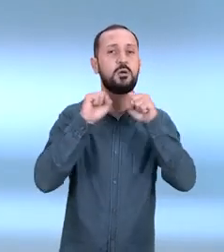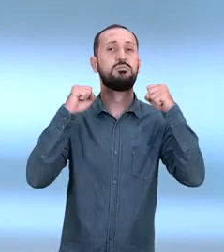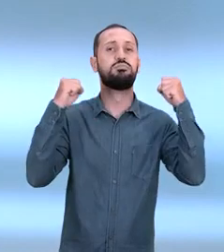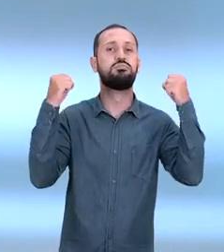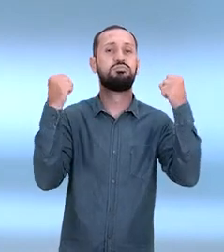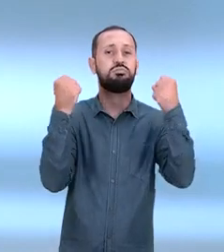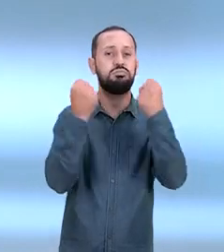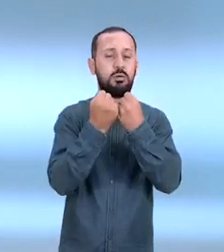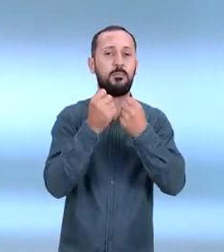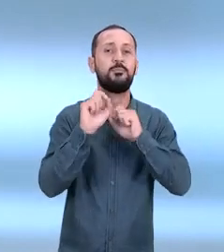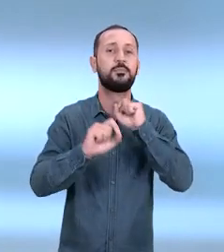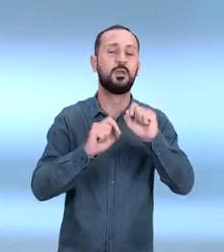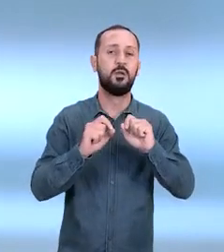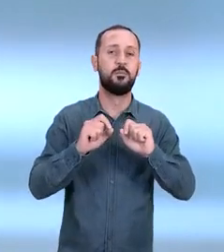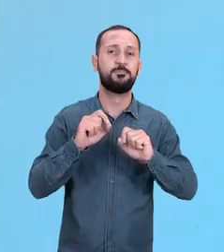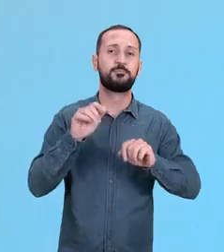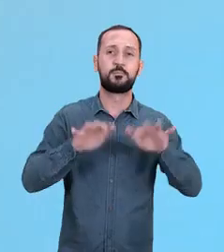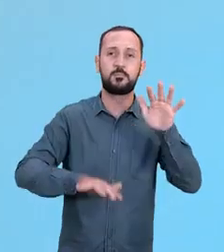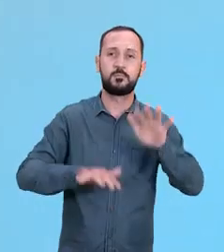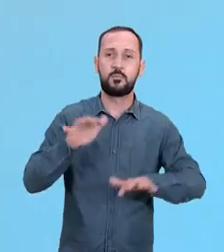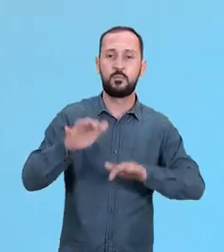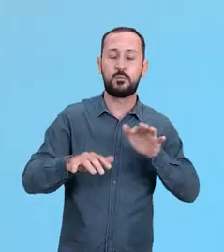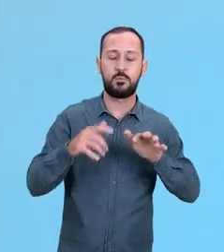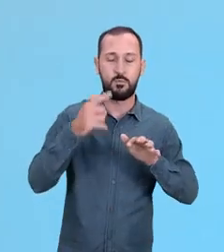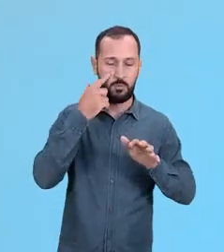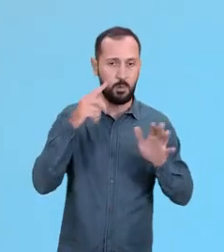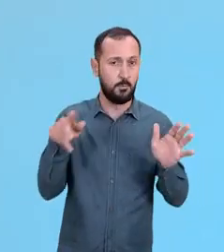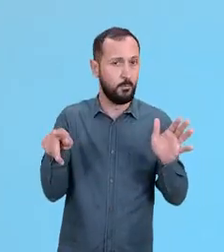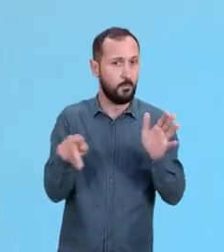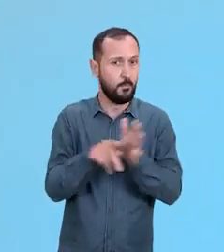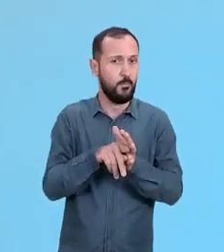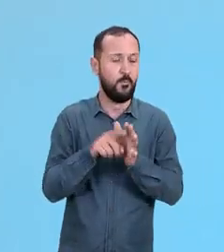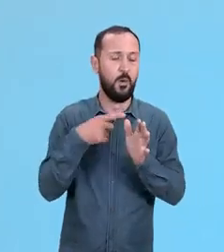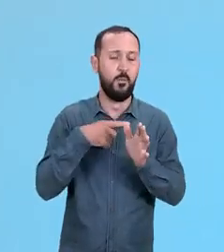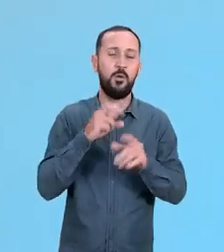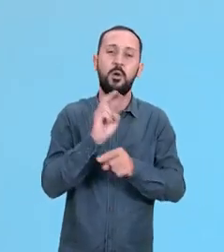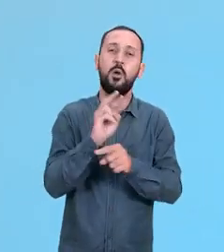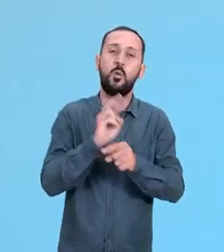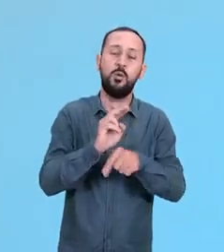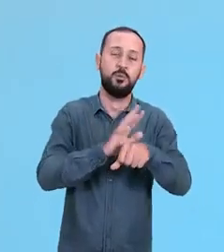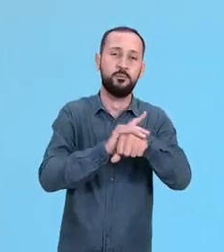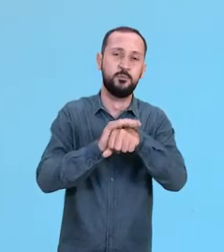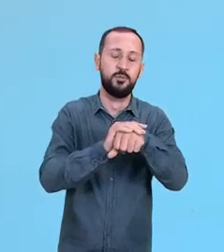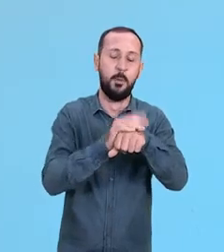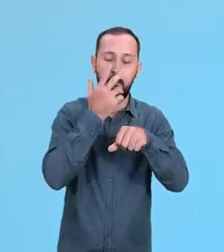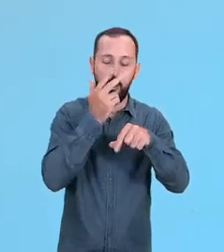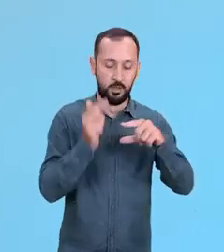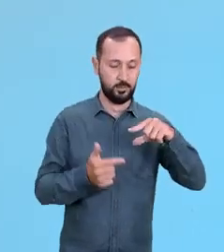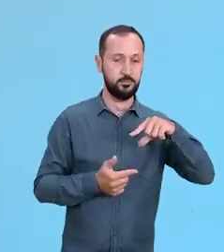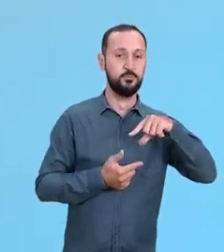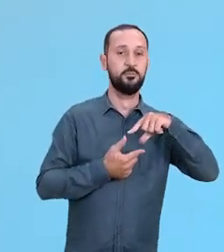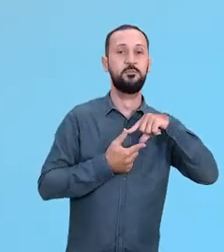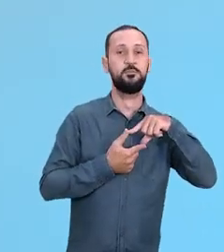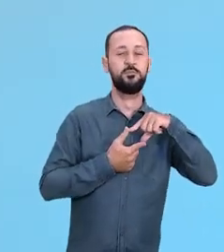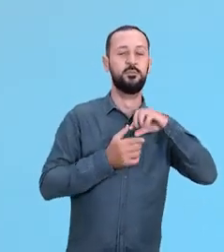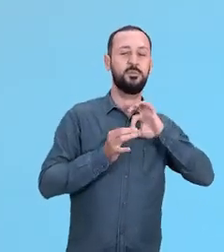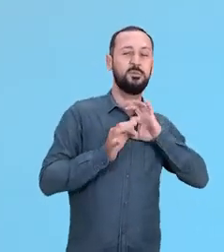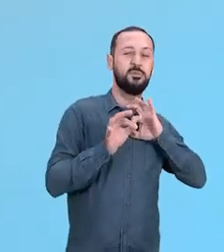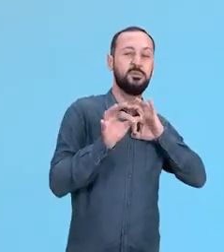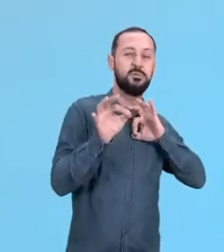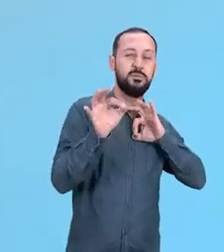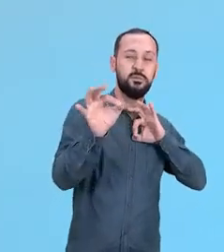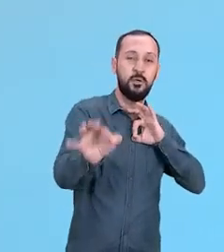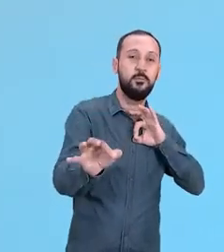seminários, onde muitas vezes o agente de endemias está isolado no município